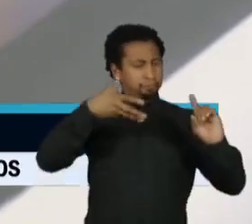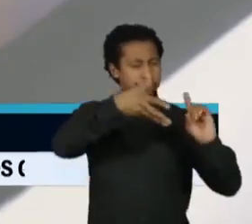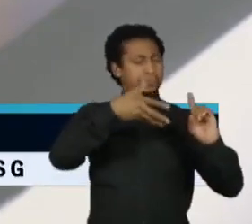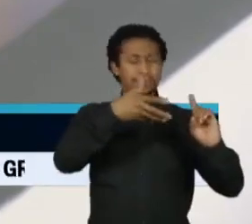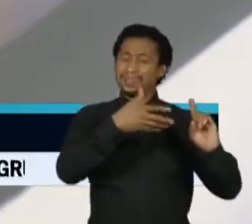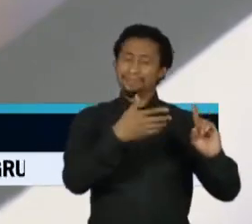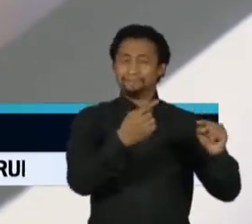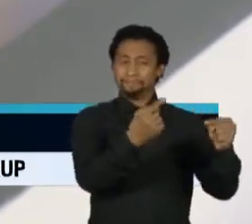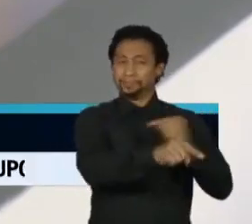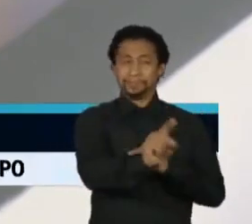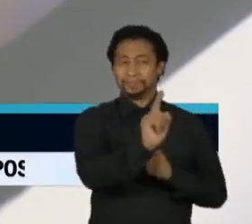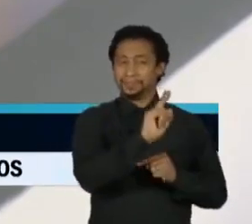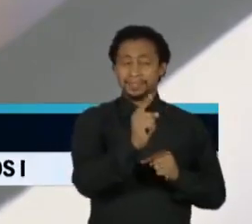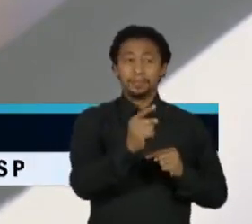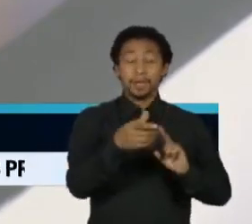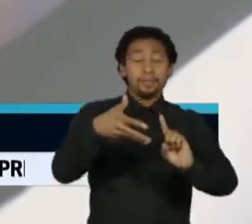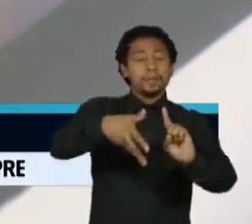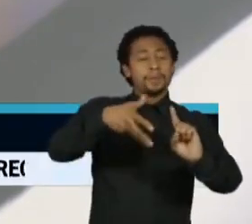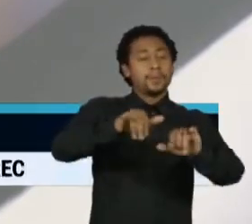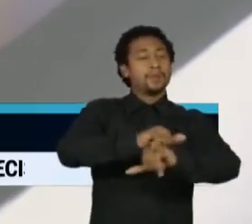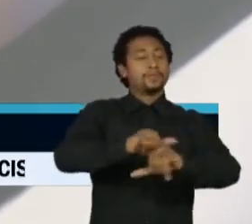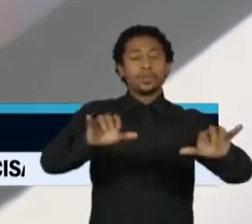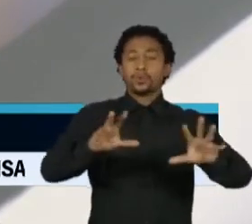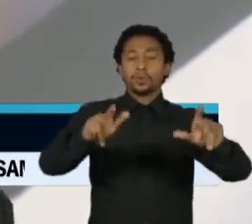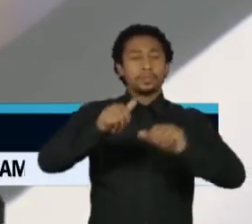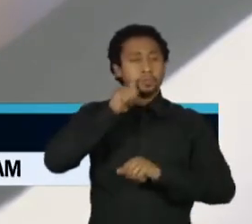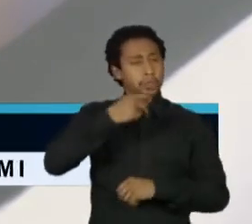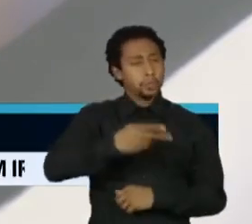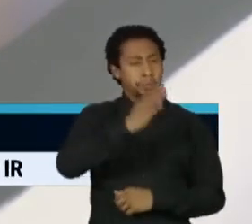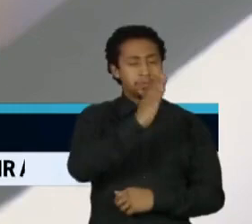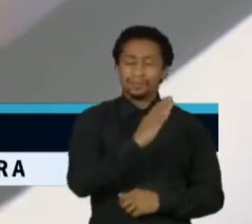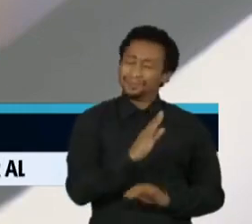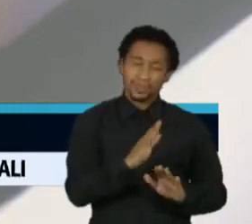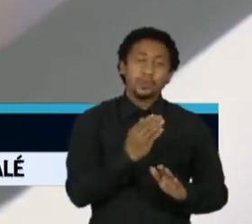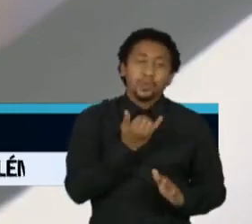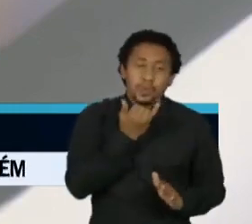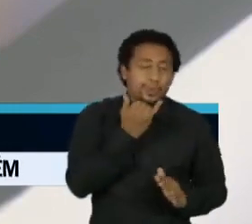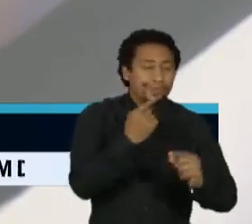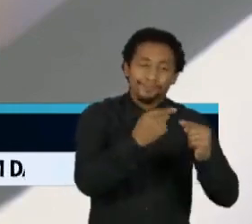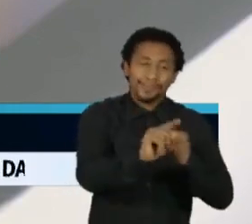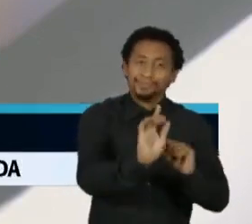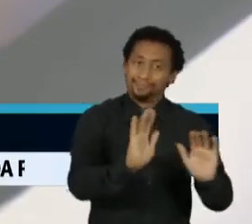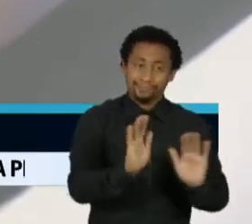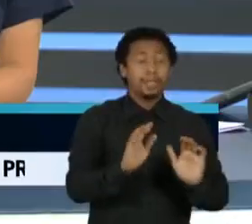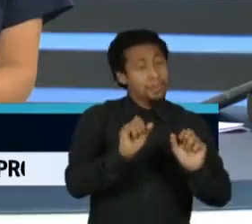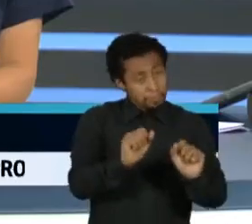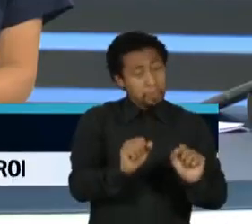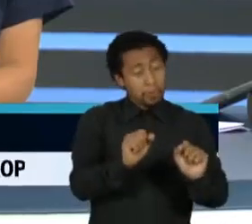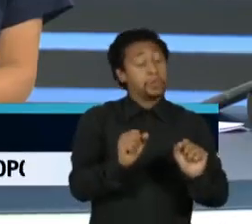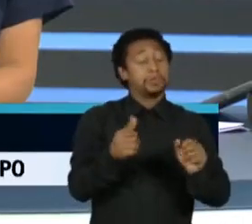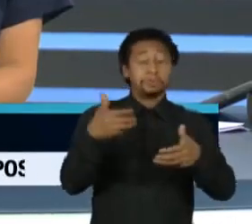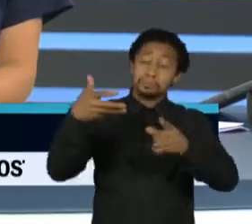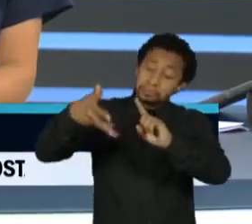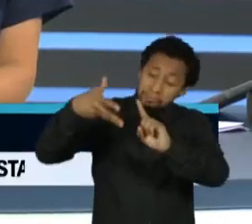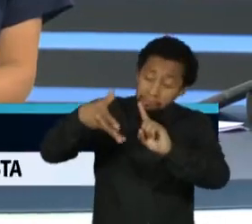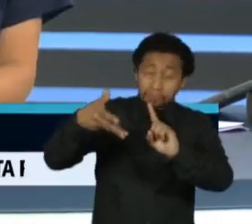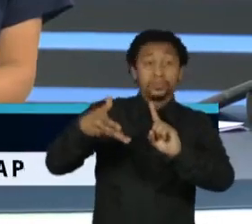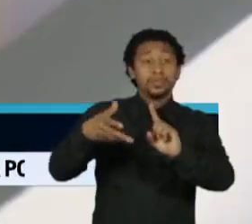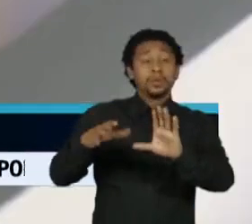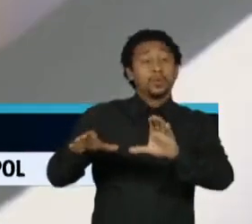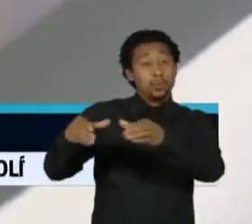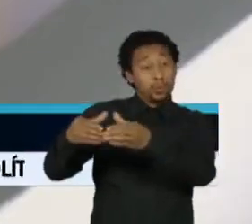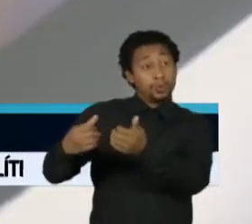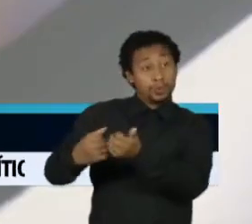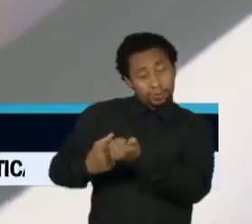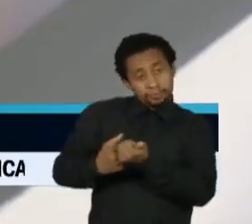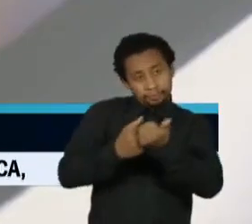mulheres brasileiras. Ela pode fazer como fez, de falar, né, para esses convertidos do bolsonarismo, de modo